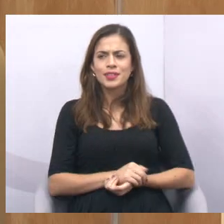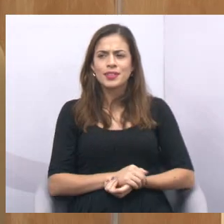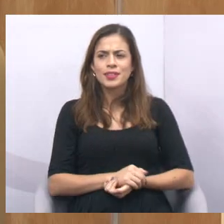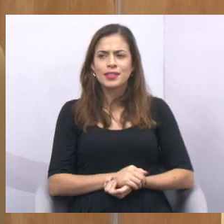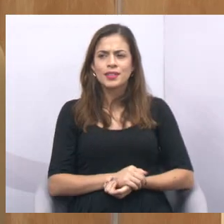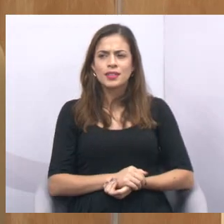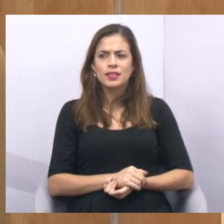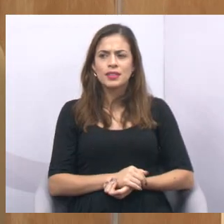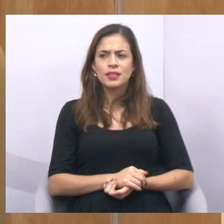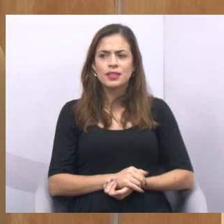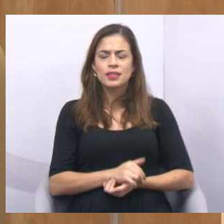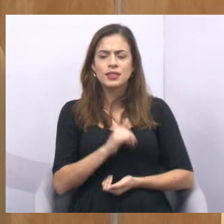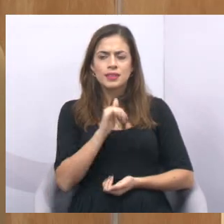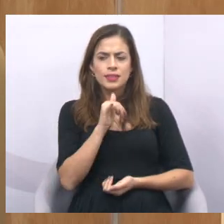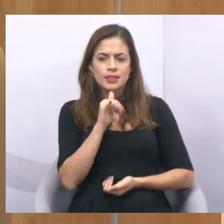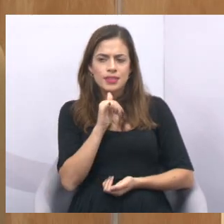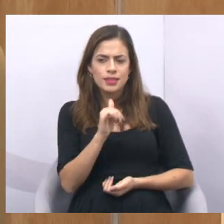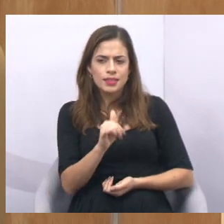que você disse que